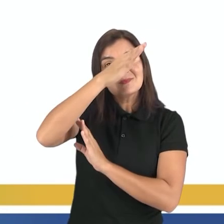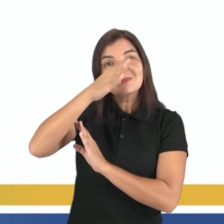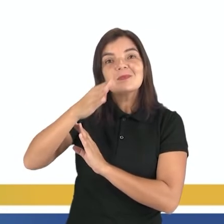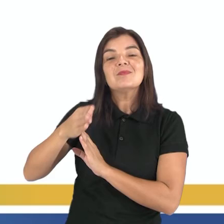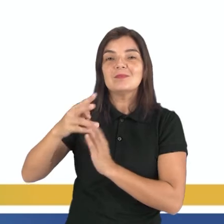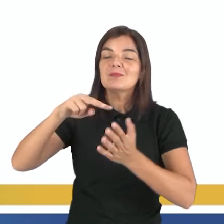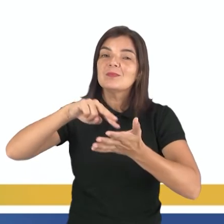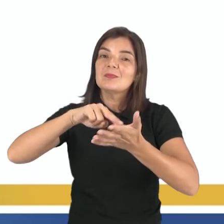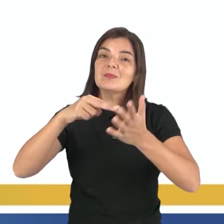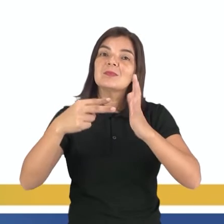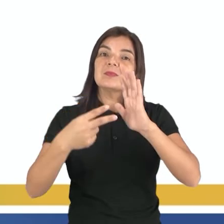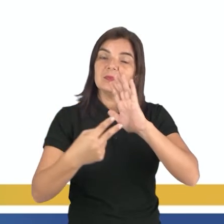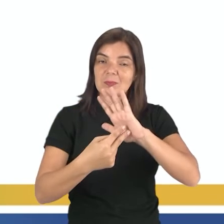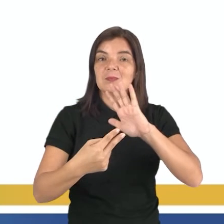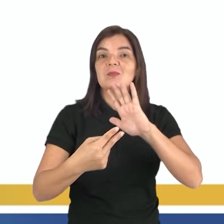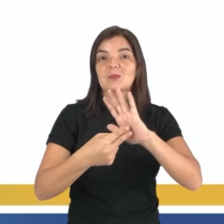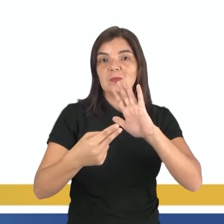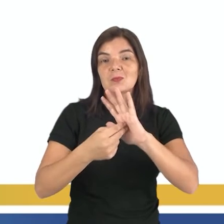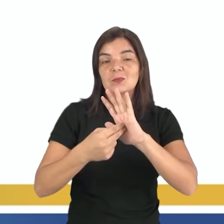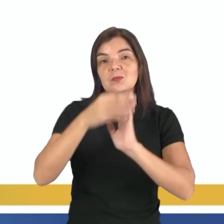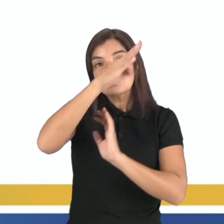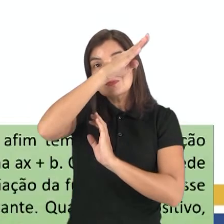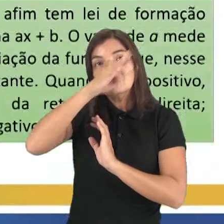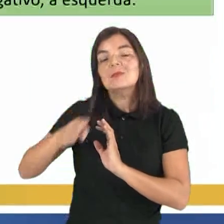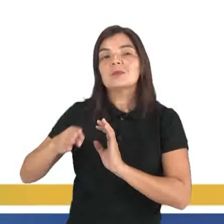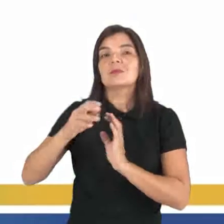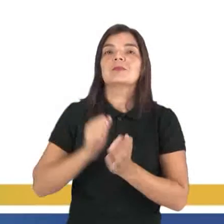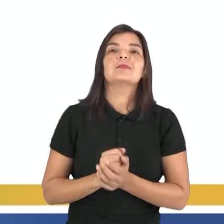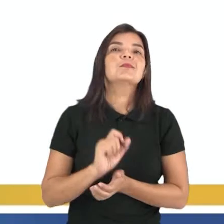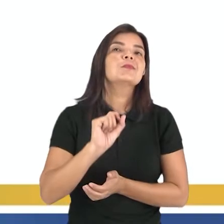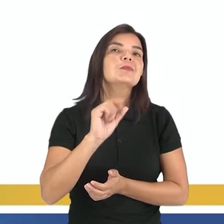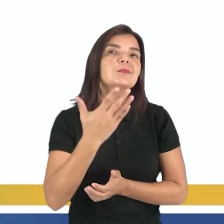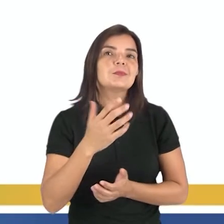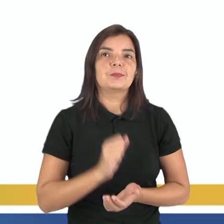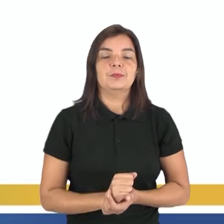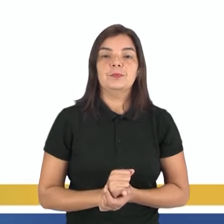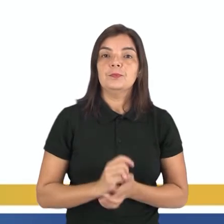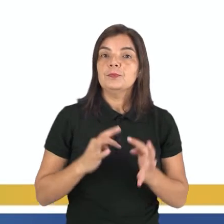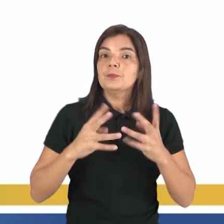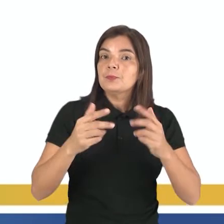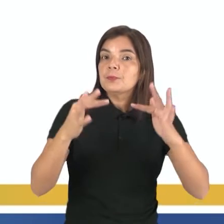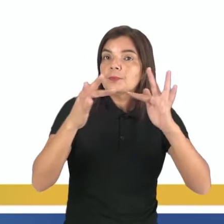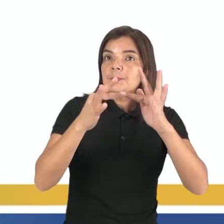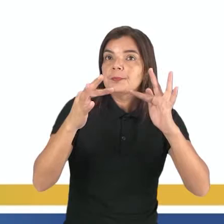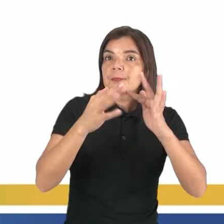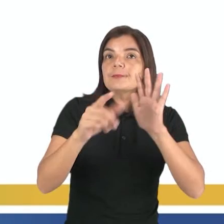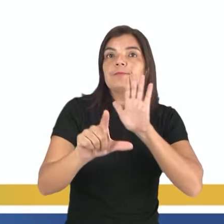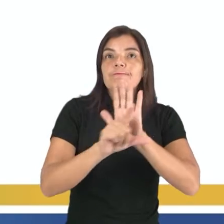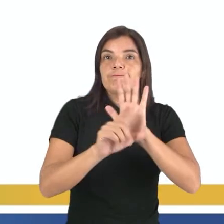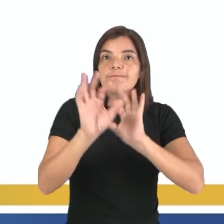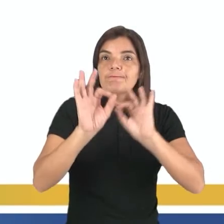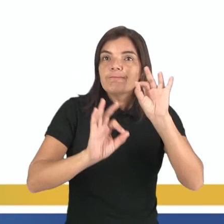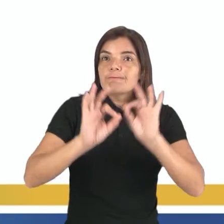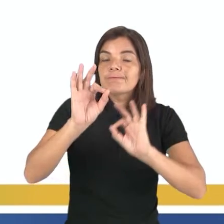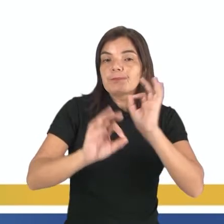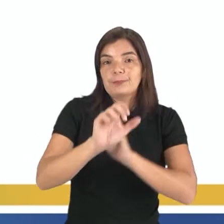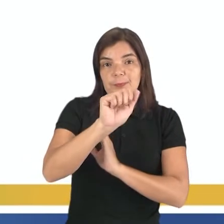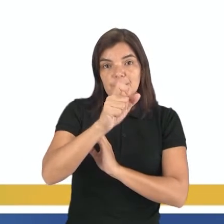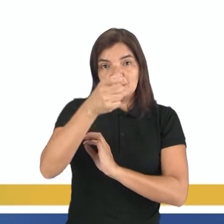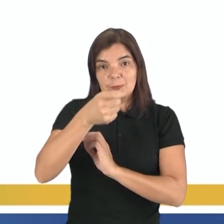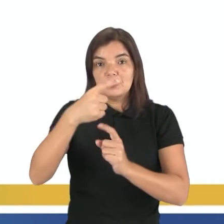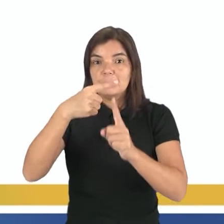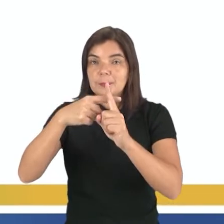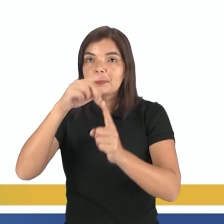e na direção da reta. Então, olha o que vai acontecer aqui, ó. Toda função afim tem a lei de formação na